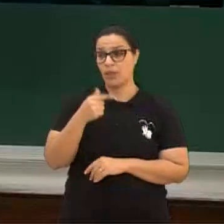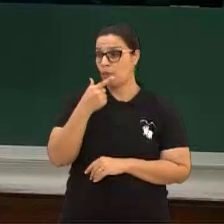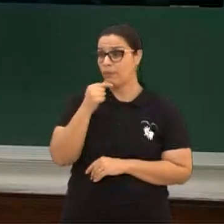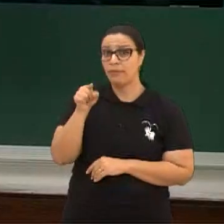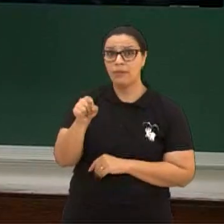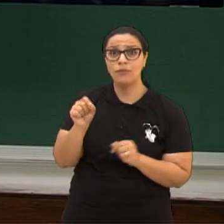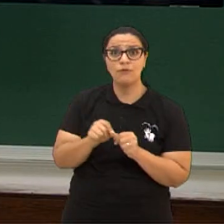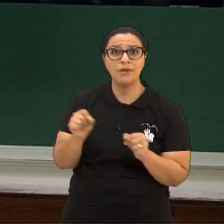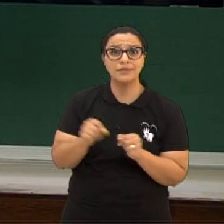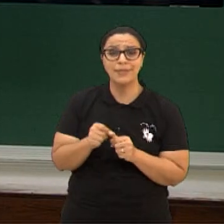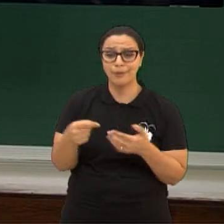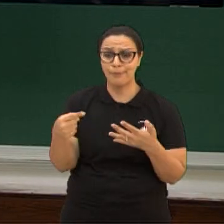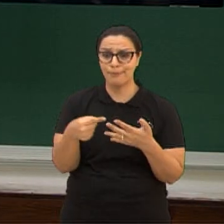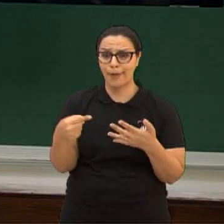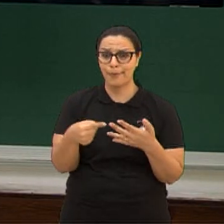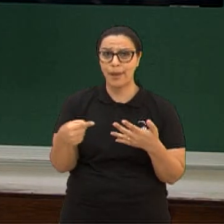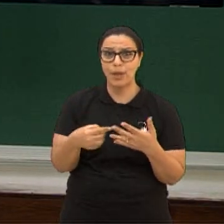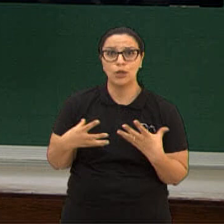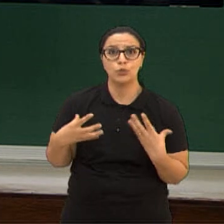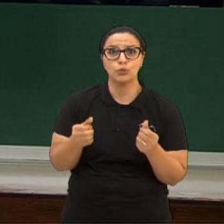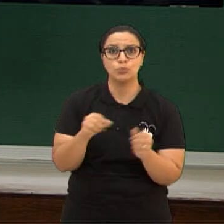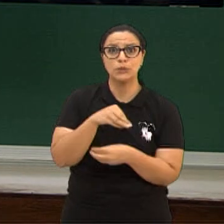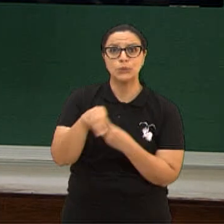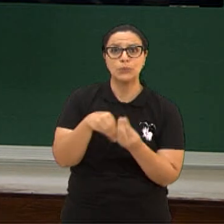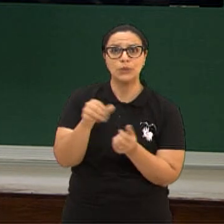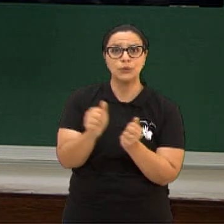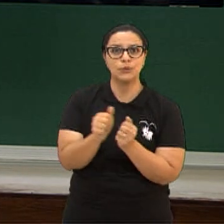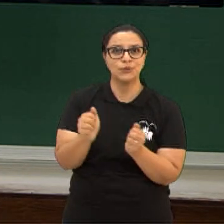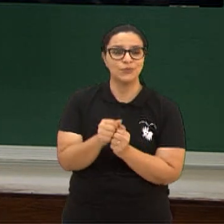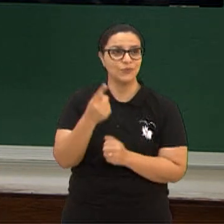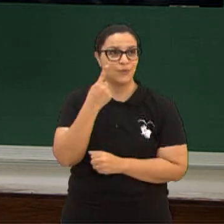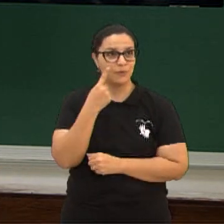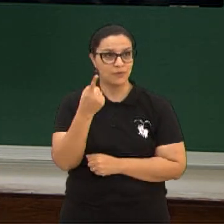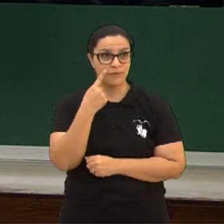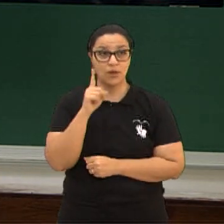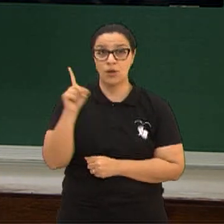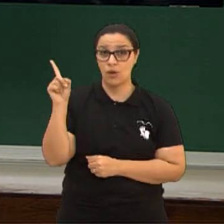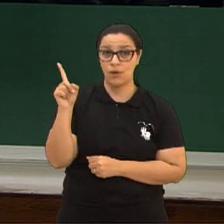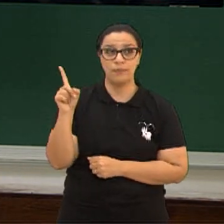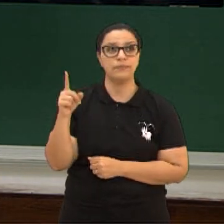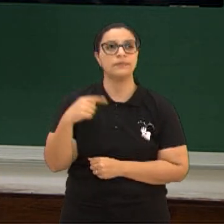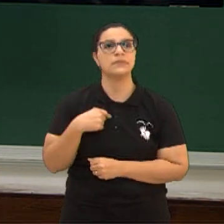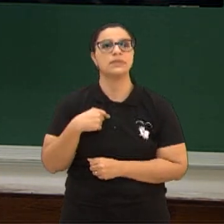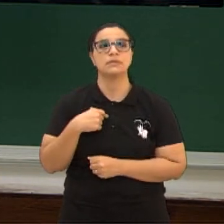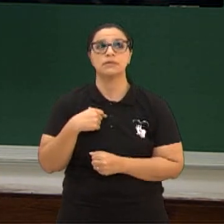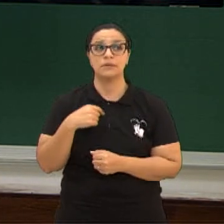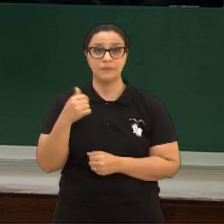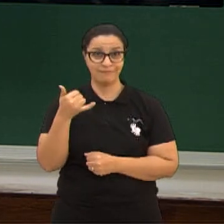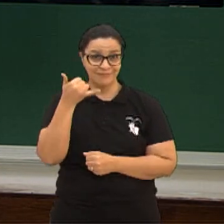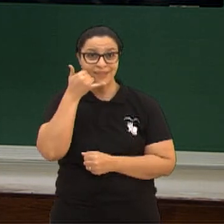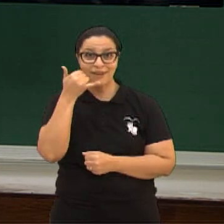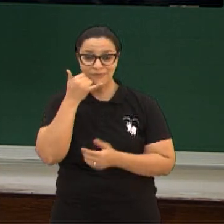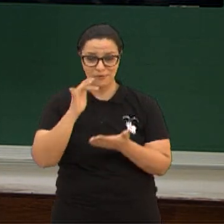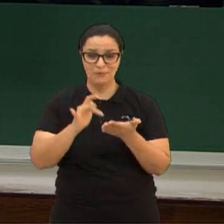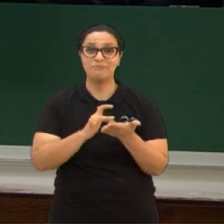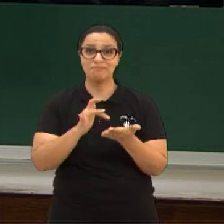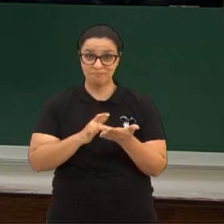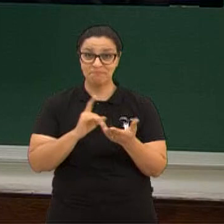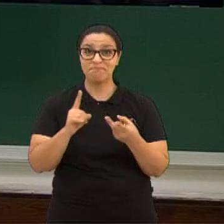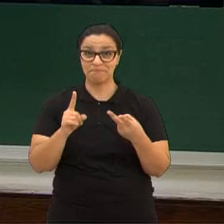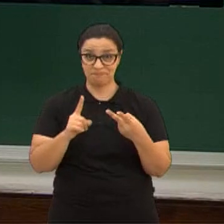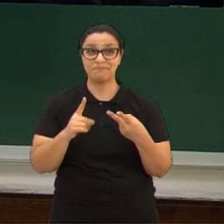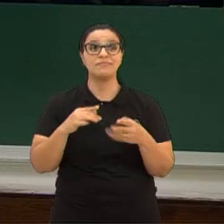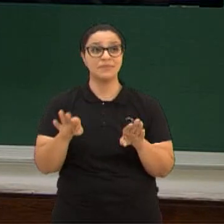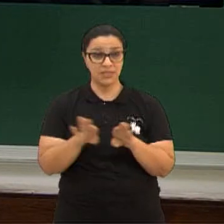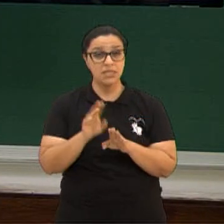está fazendo tanta coisa ao mesmo tempo. Vamos conferir. Olha lá. He is using his cell phone. Ele